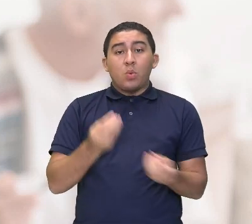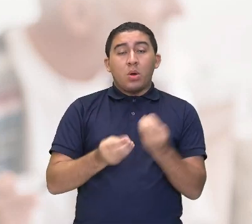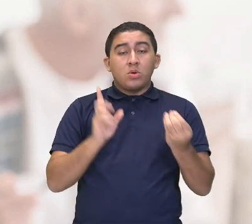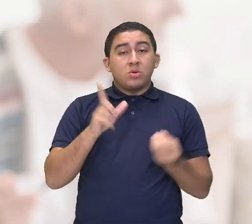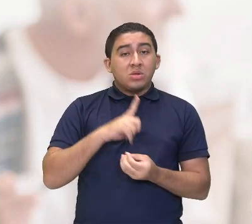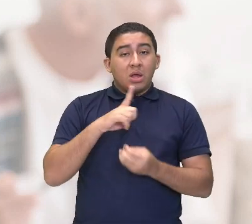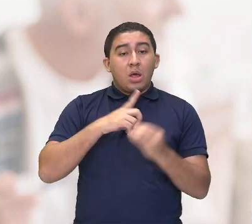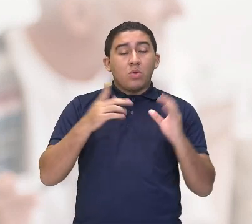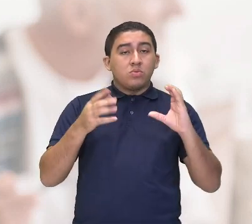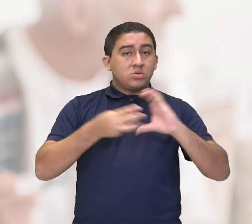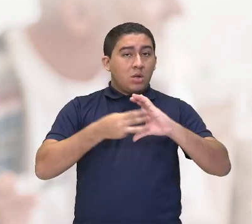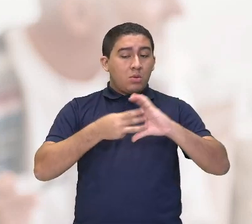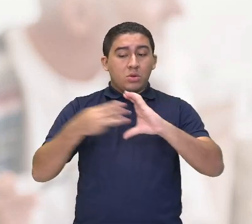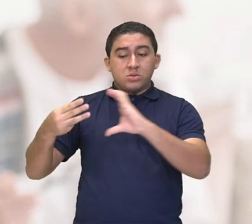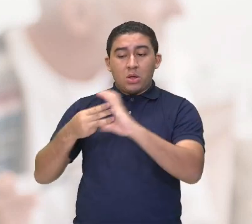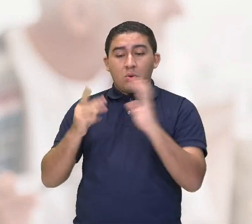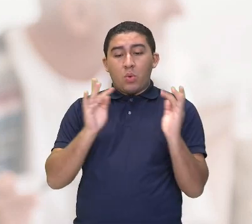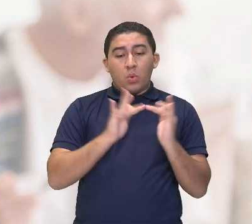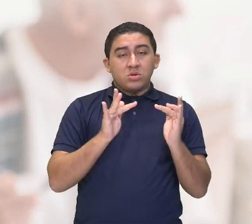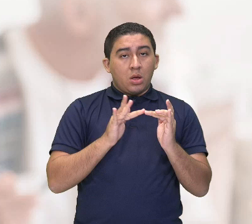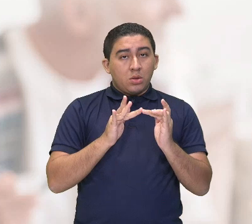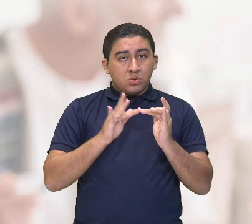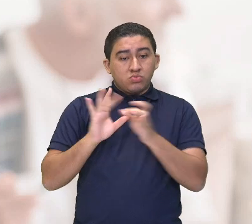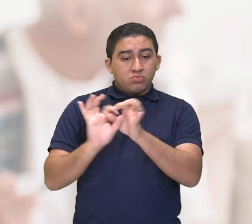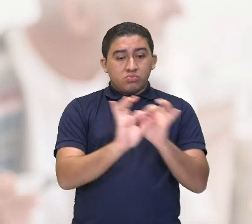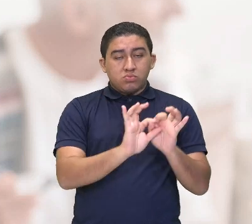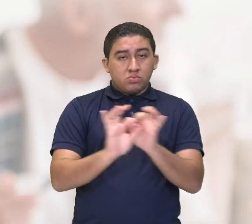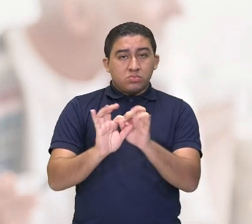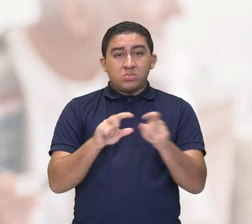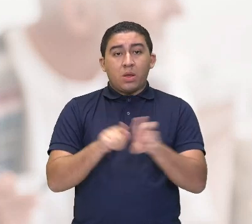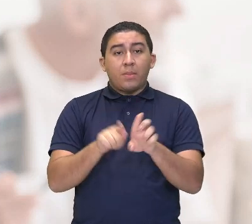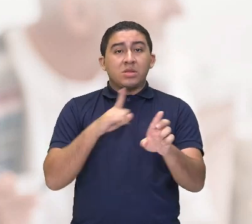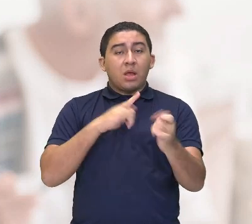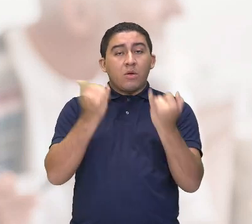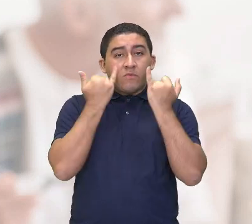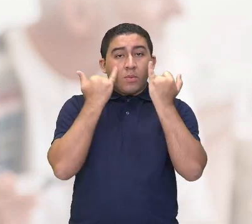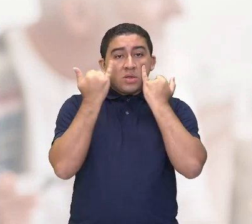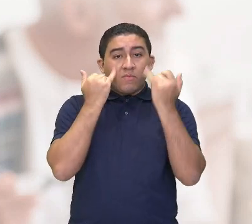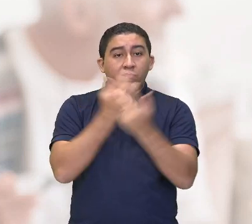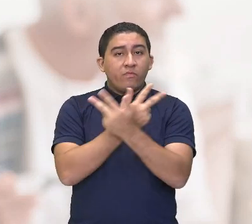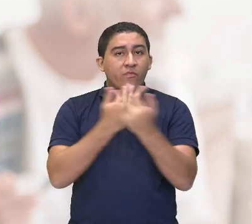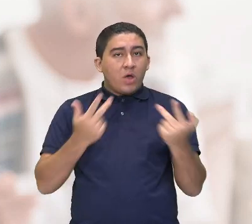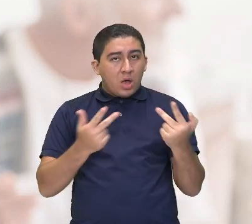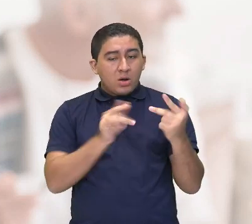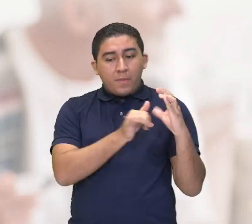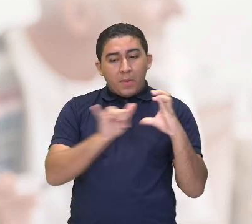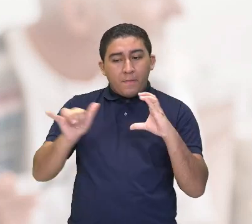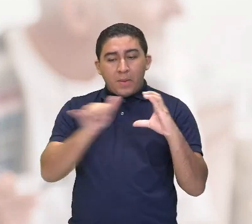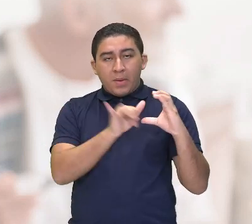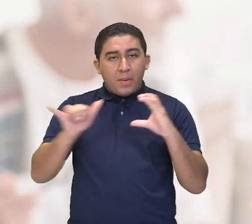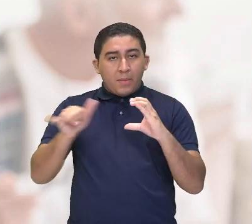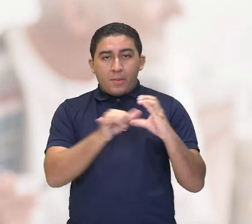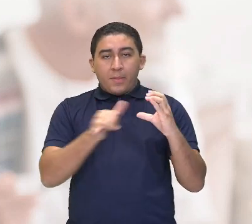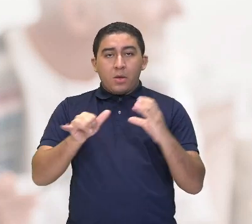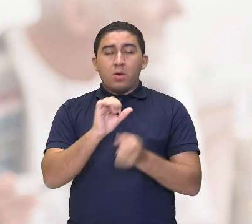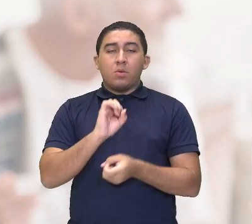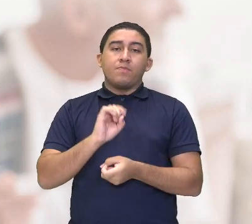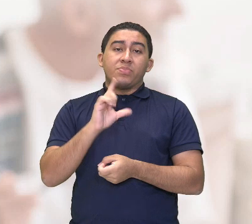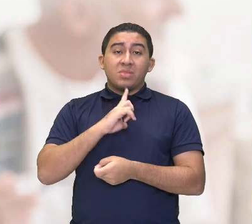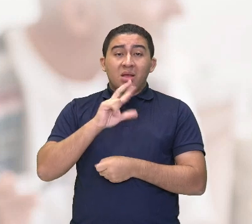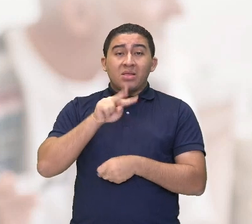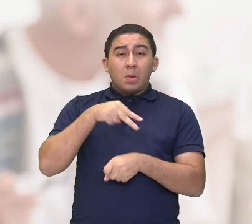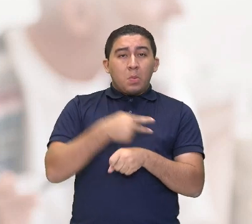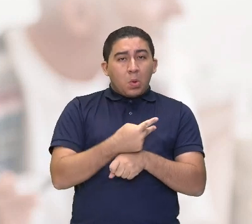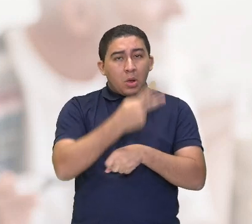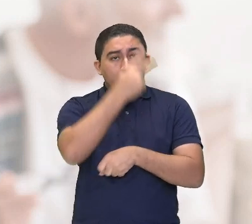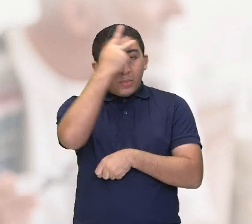estão conectados ali uns aos outros, passando essas informações, né, através ali das sinapses. Com o passar dos anos,